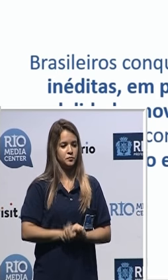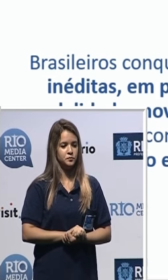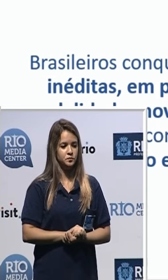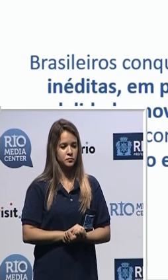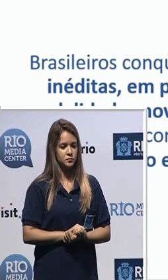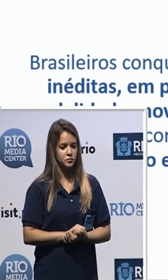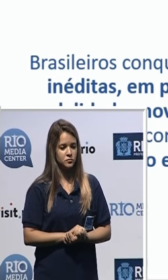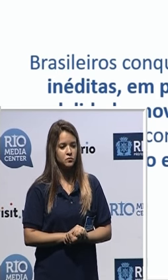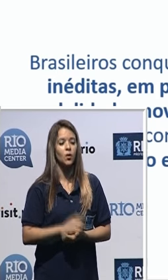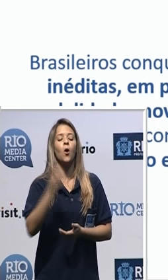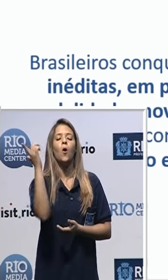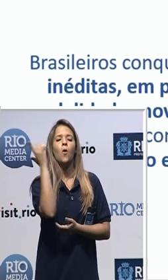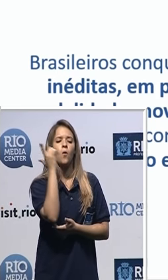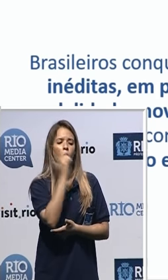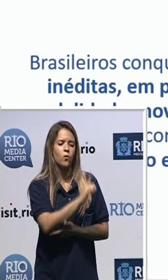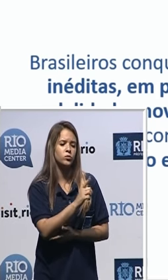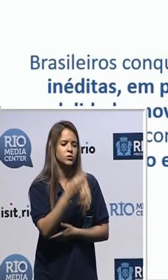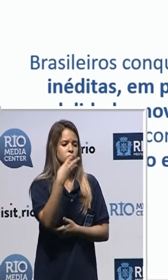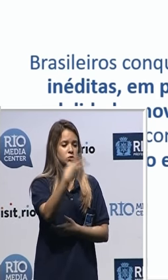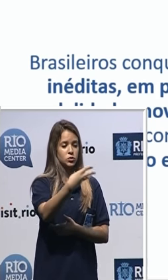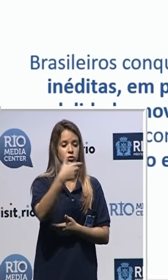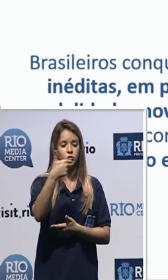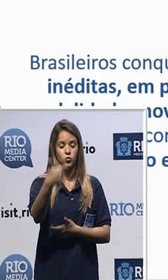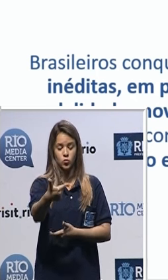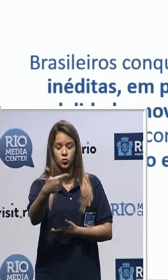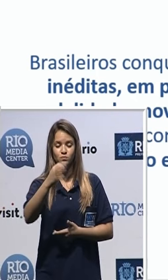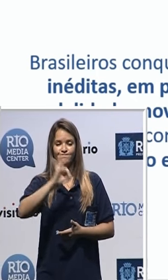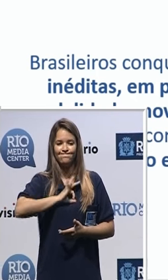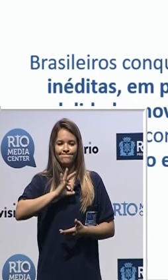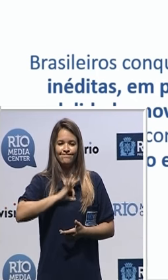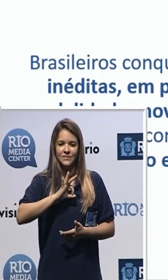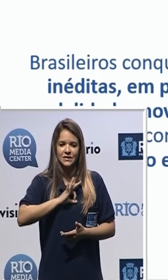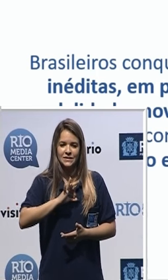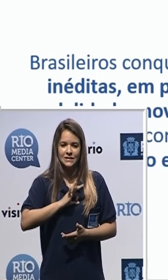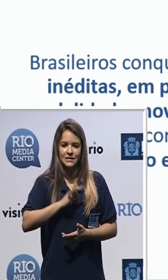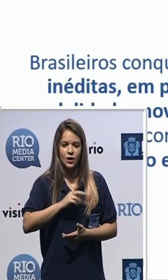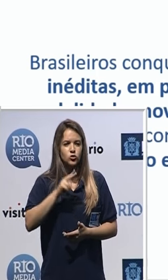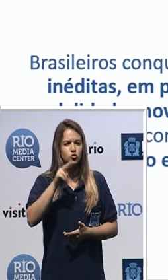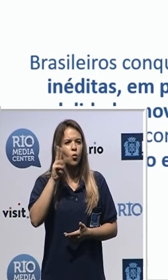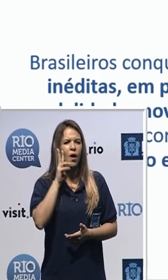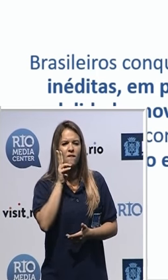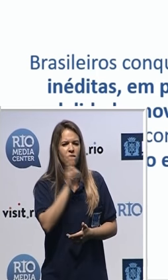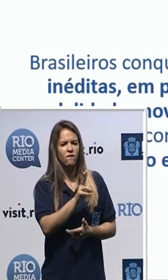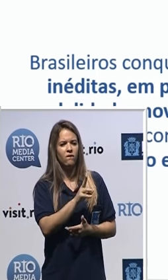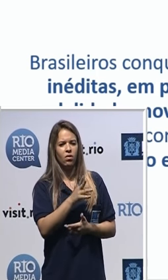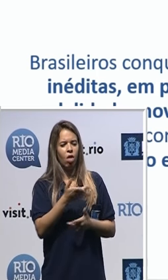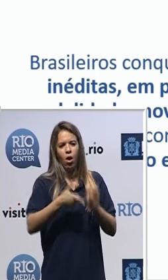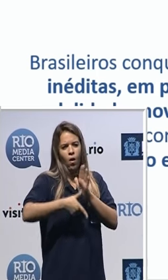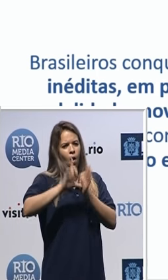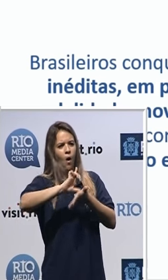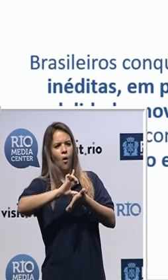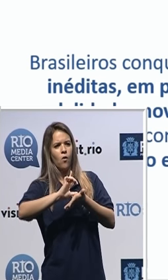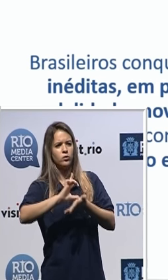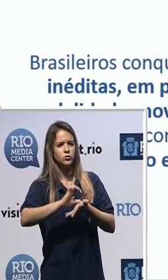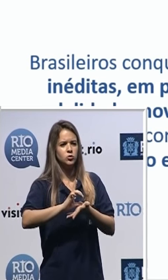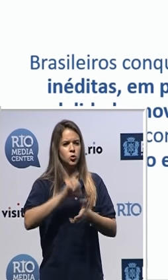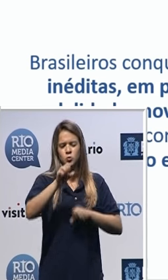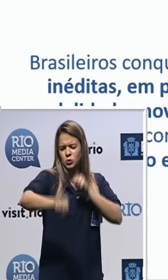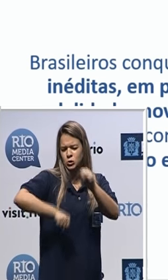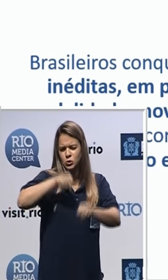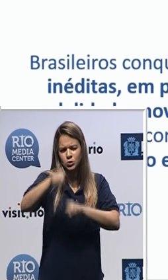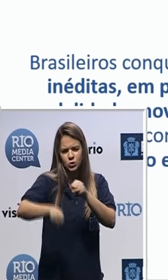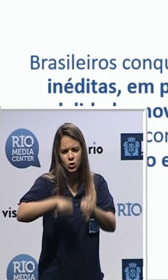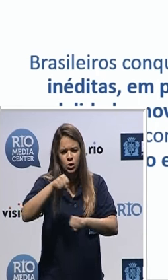Tivemos a conquista de 32 medalhas inéditas no ciclismo, no halterofilismo e no vôlei,